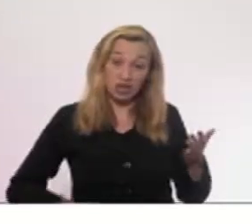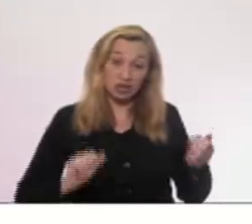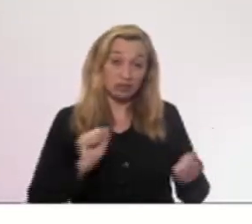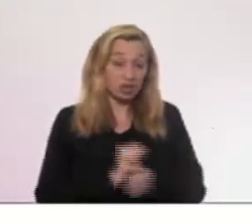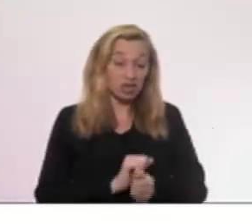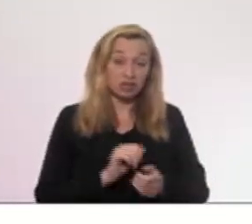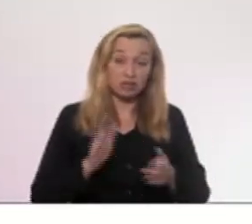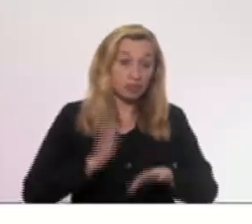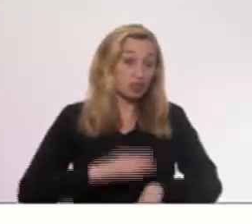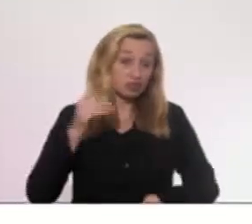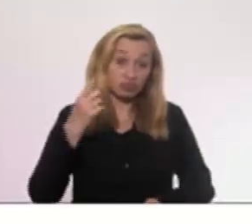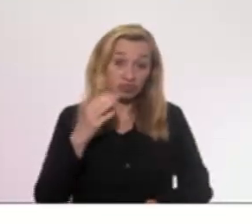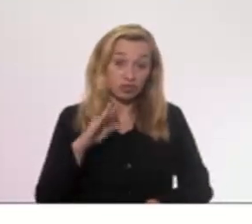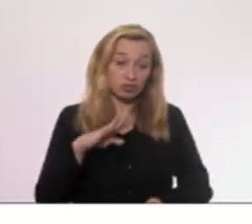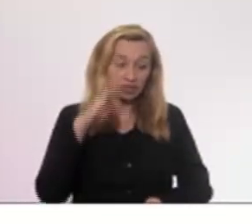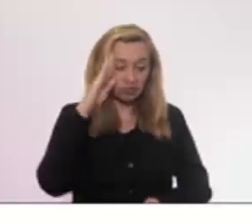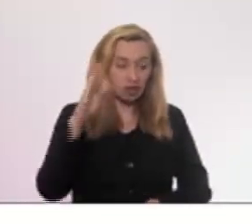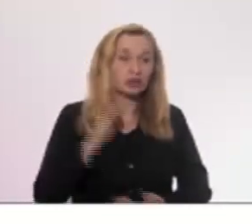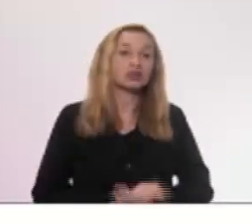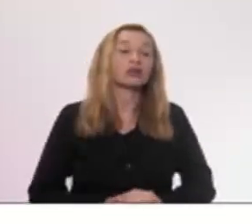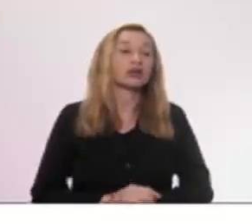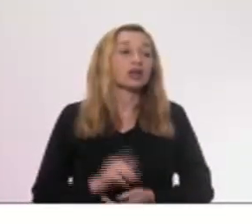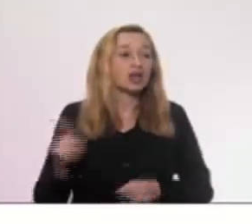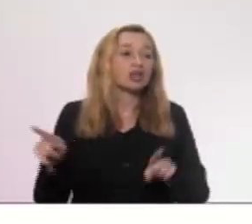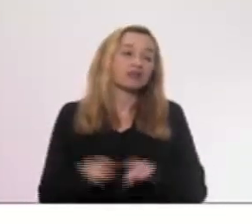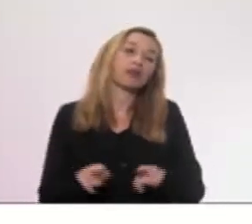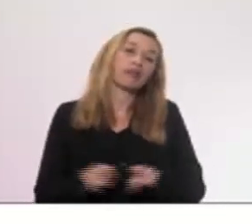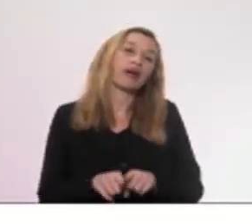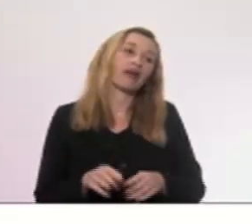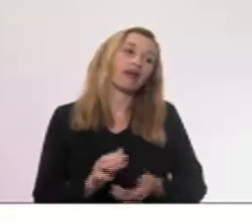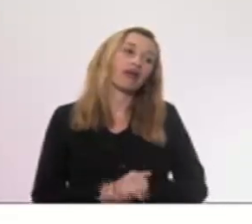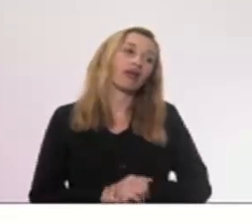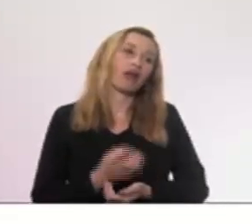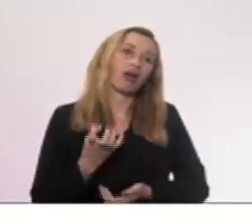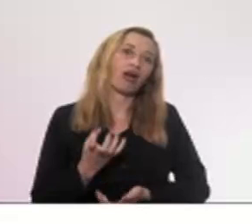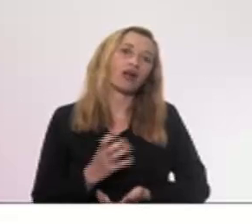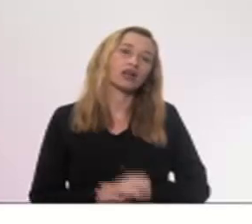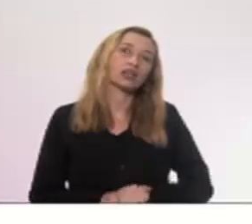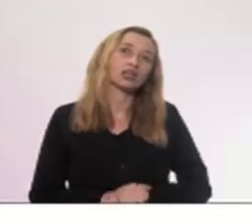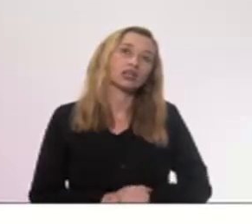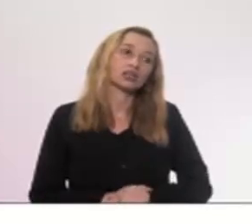mais fundamentais, ele também pretende